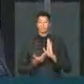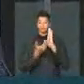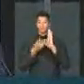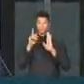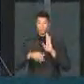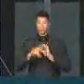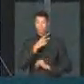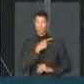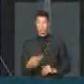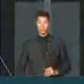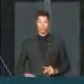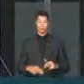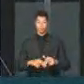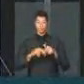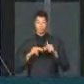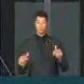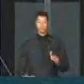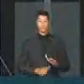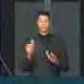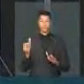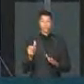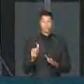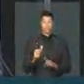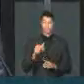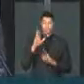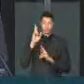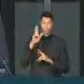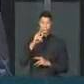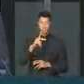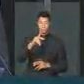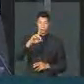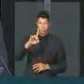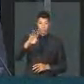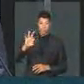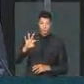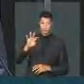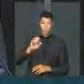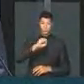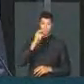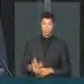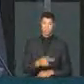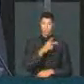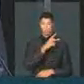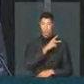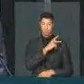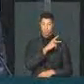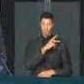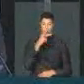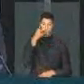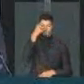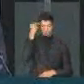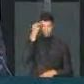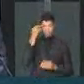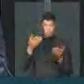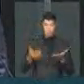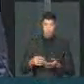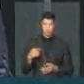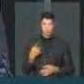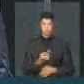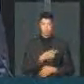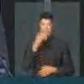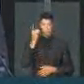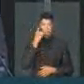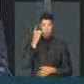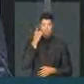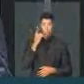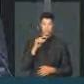é presidida pela primeira vez na história por um líder PDTista, que é o ex-prefeito, ex-deputado e agora novamente